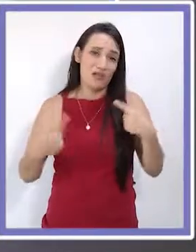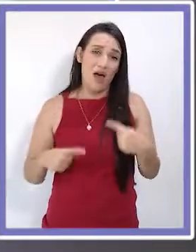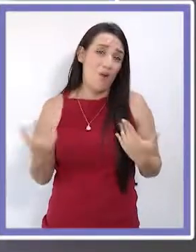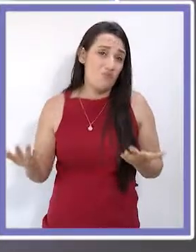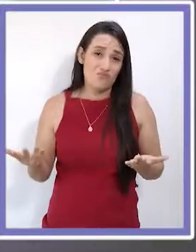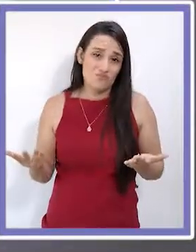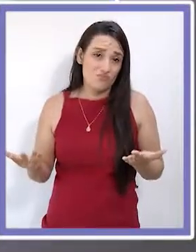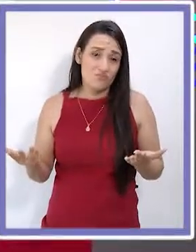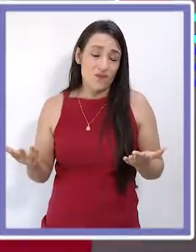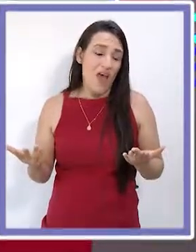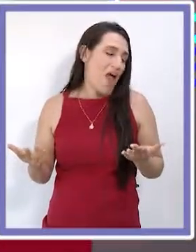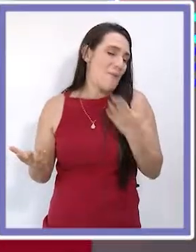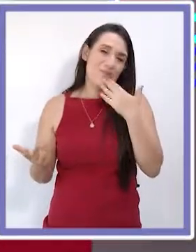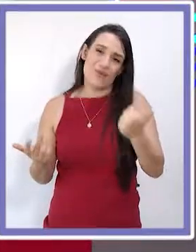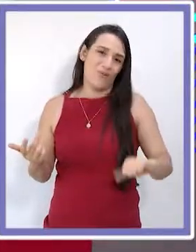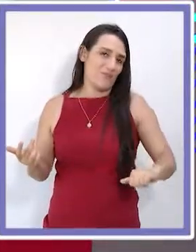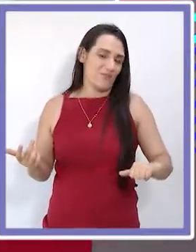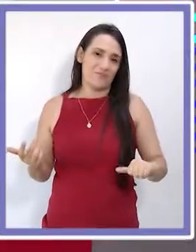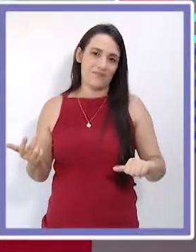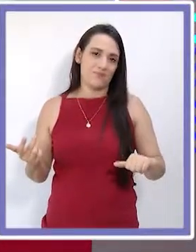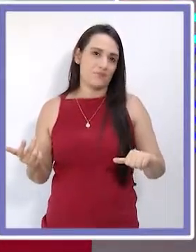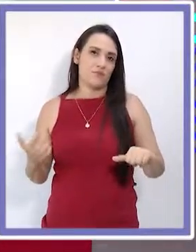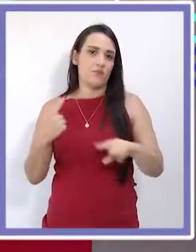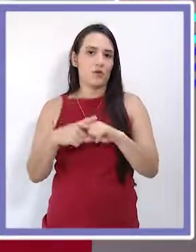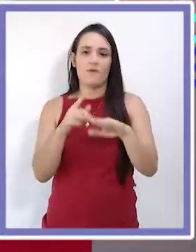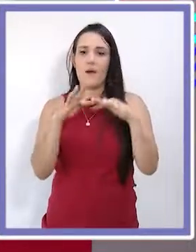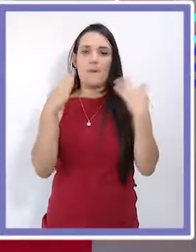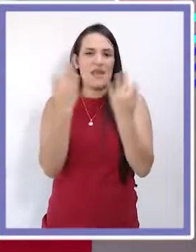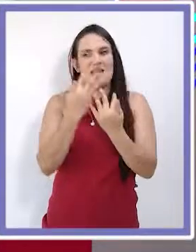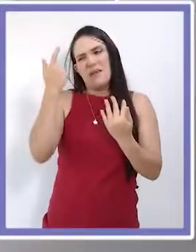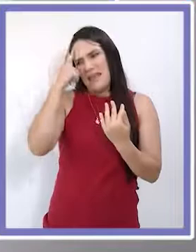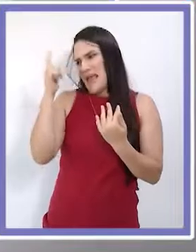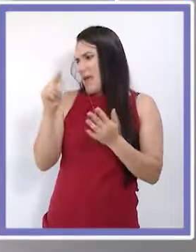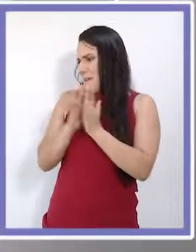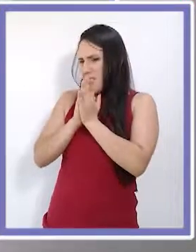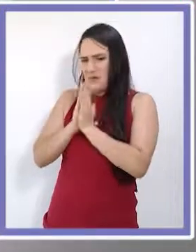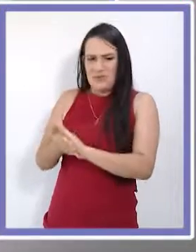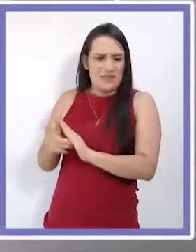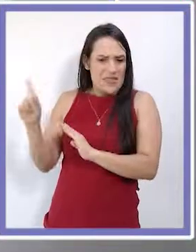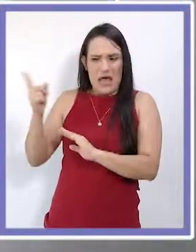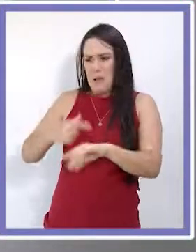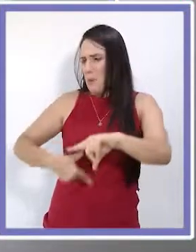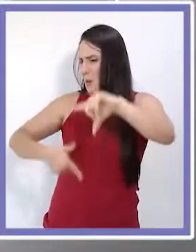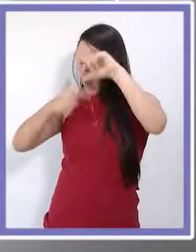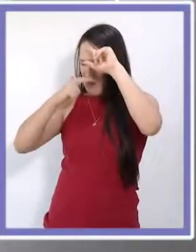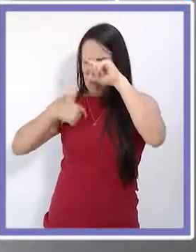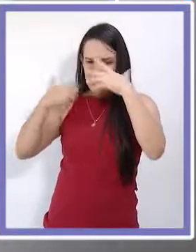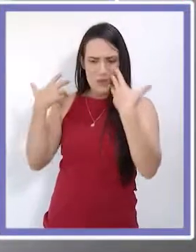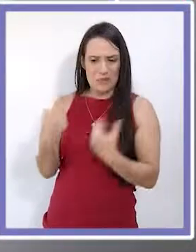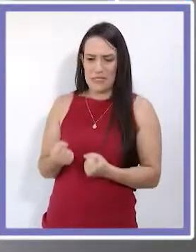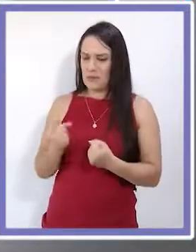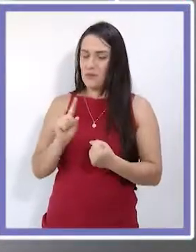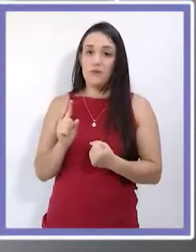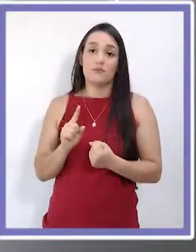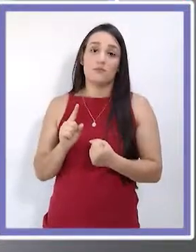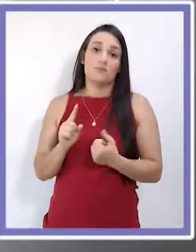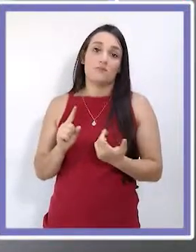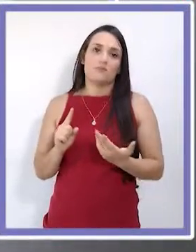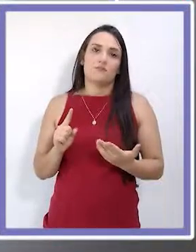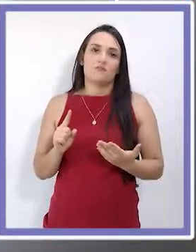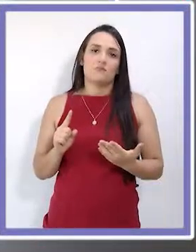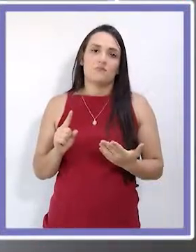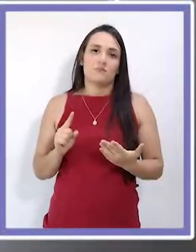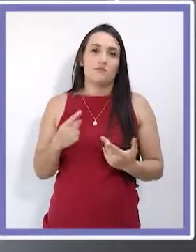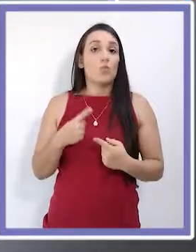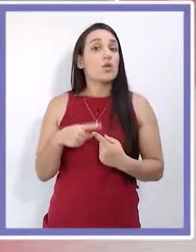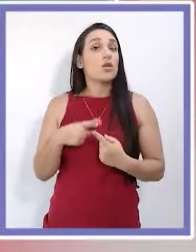da importância dele, acaba sendo um preconceito, um tabu, e a pessoa